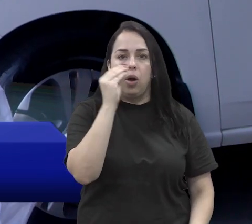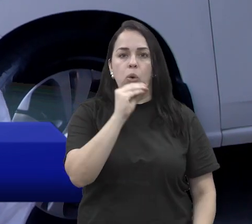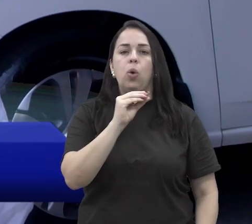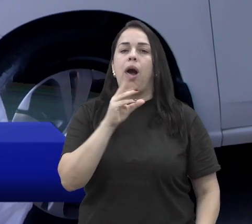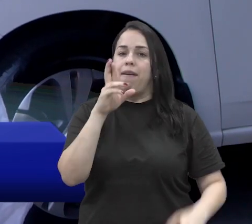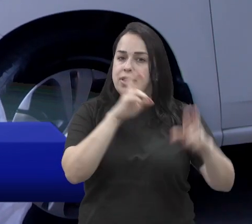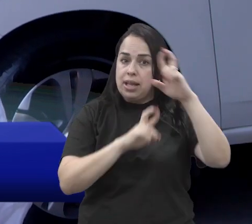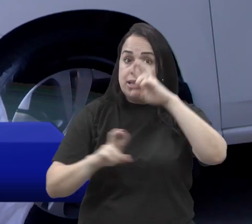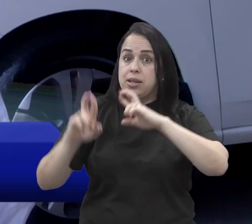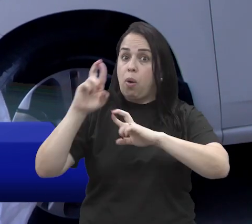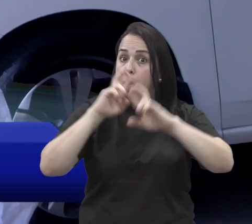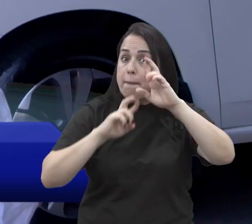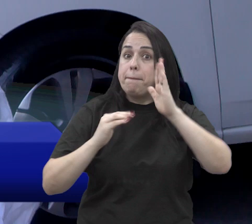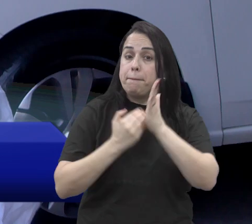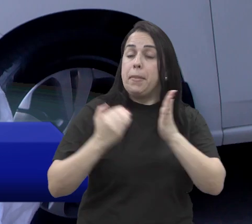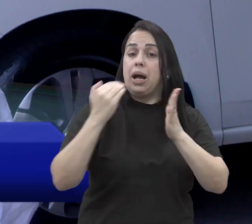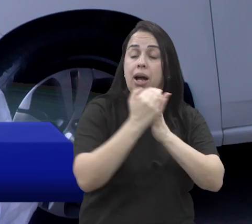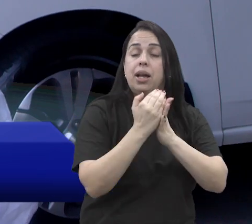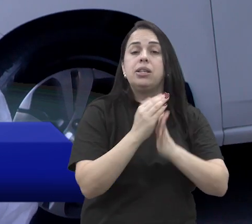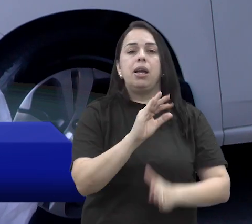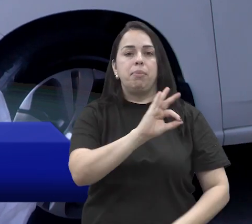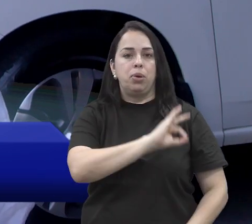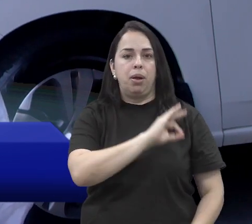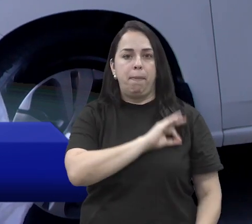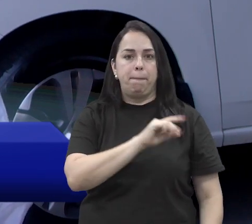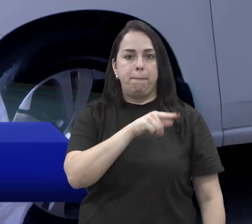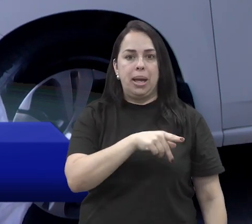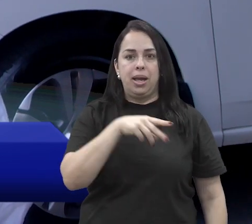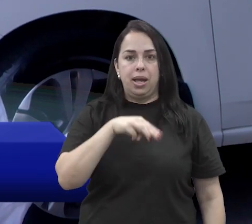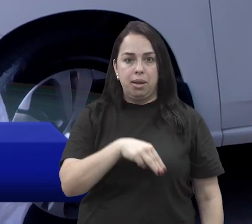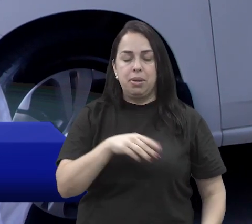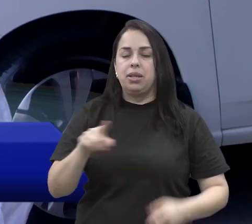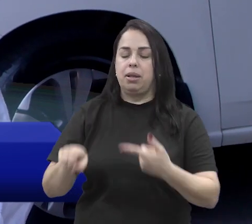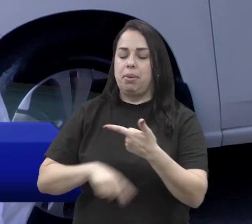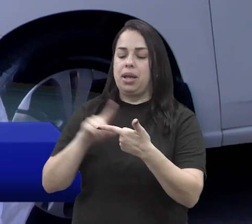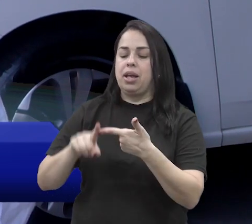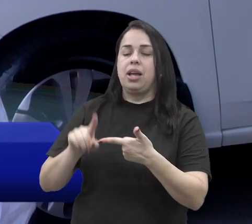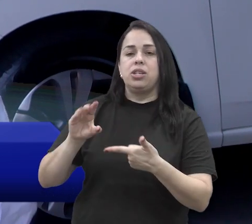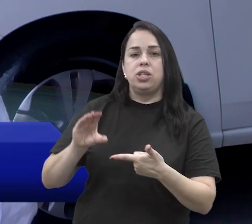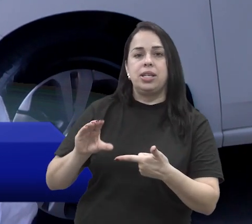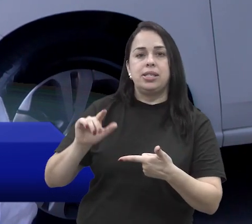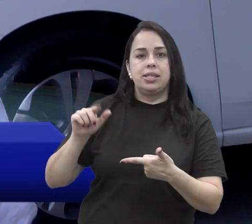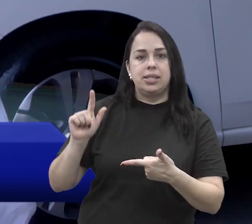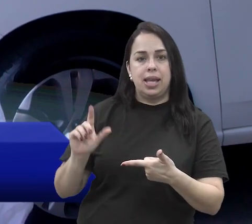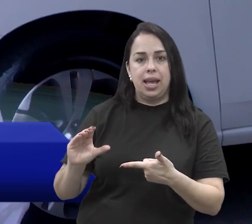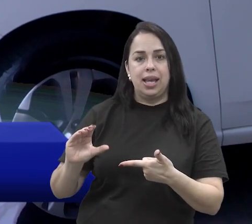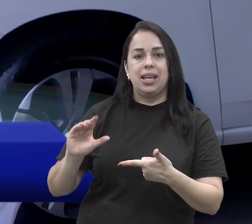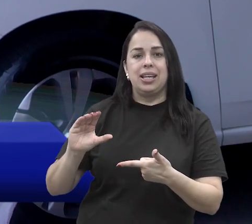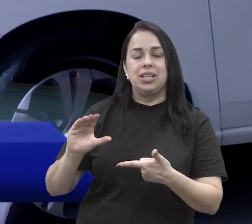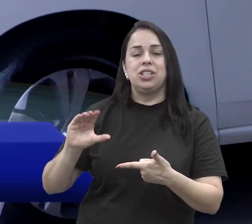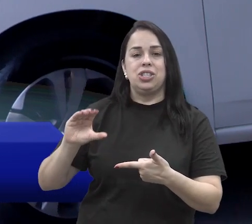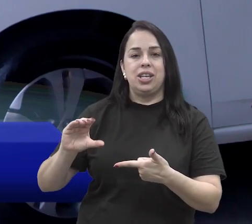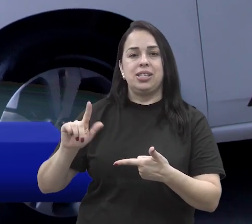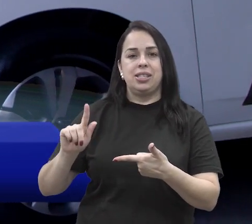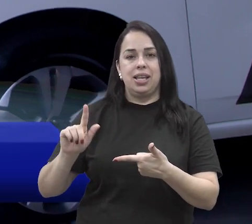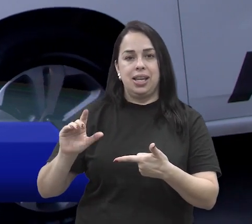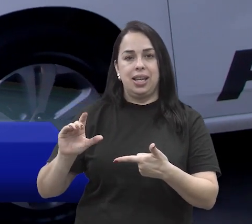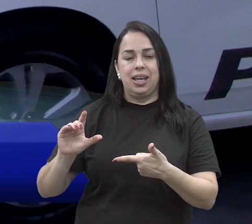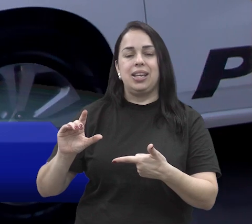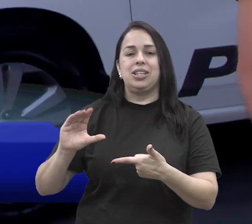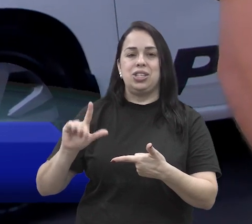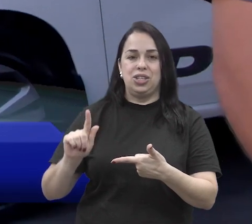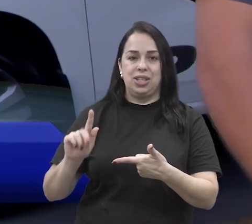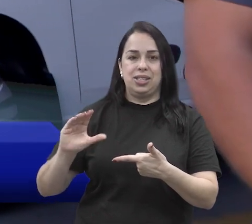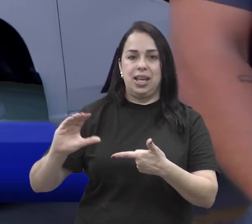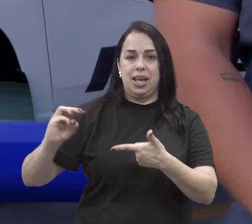e a segurança, a Polícia Militar, junto com a Guarda Civil Municipal, iniciaram a Operação Natal. E sobre isso, para saber